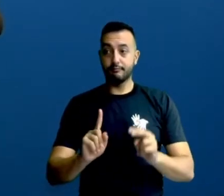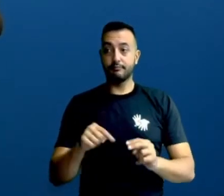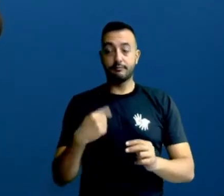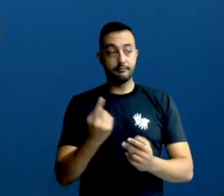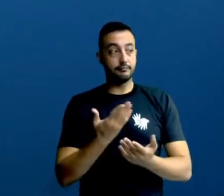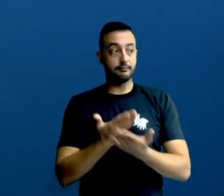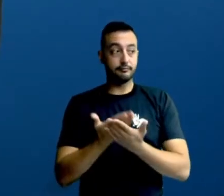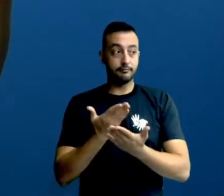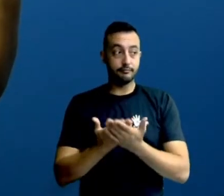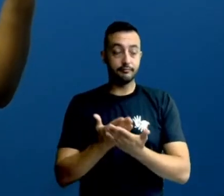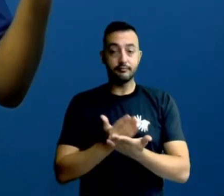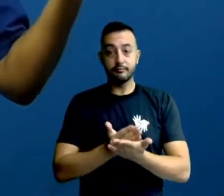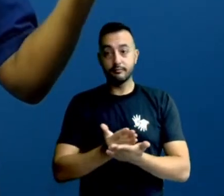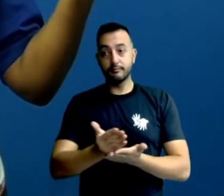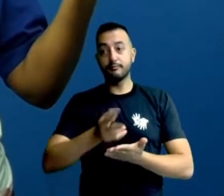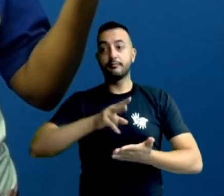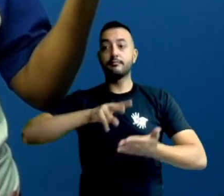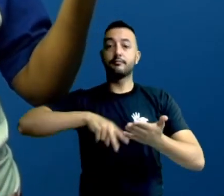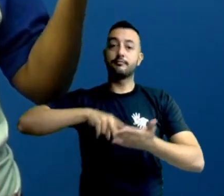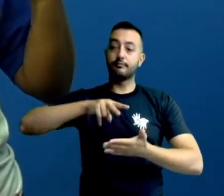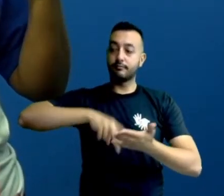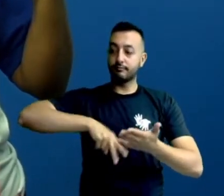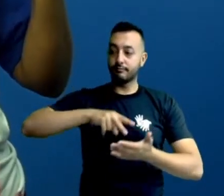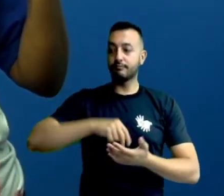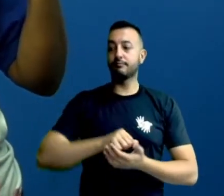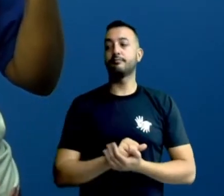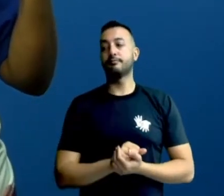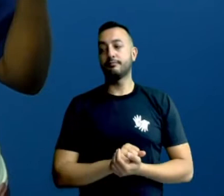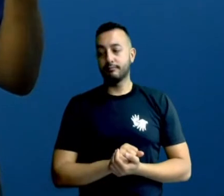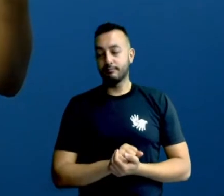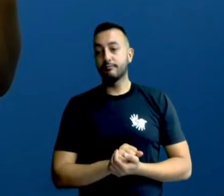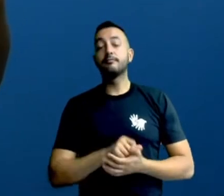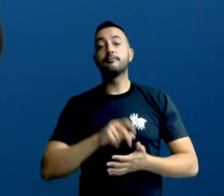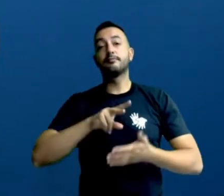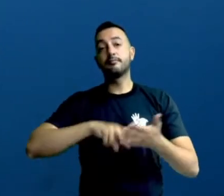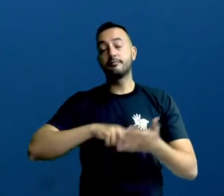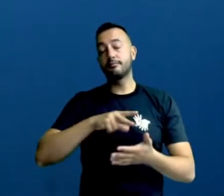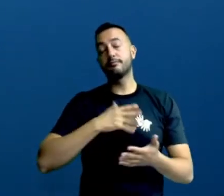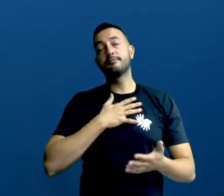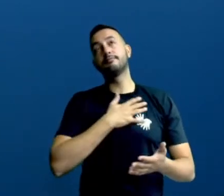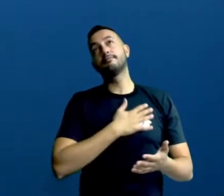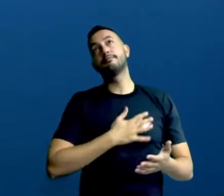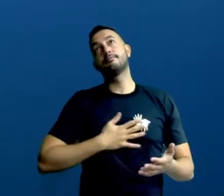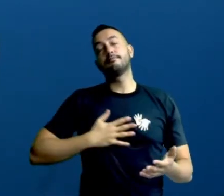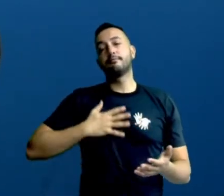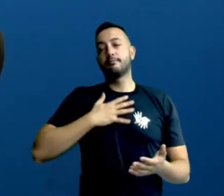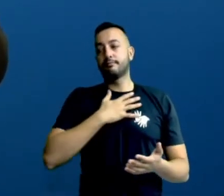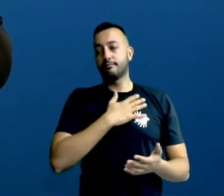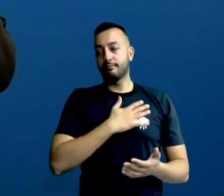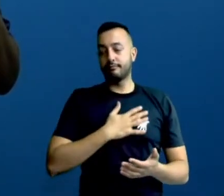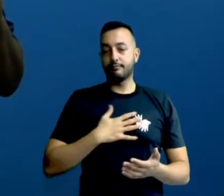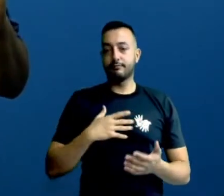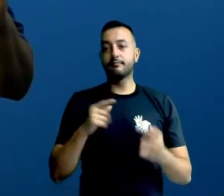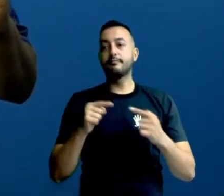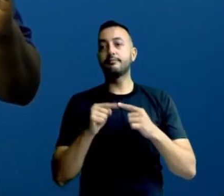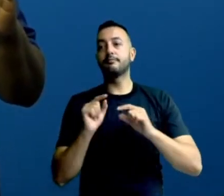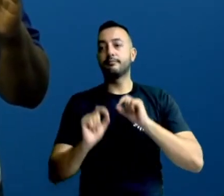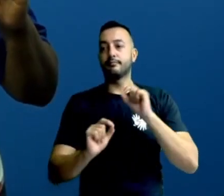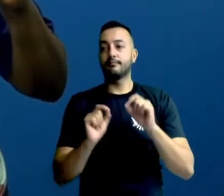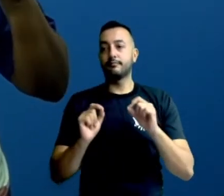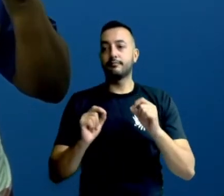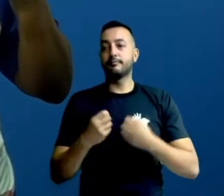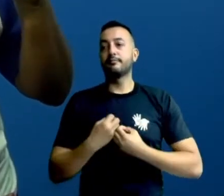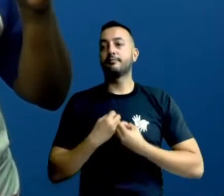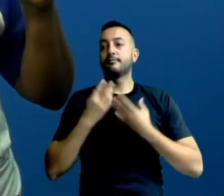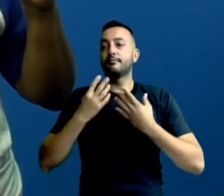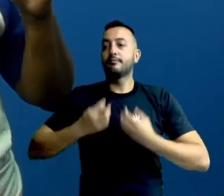nossa aula começa com a leitura de leite. E hoje, a leitura de leite é o